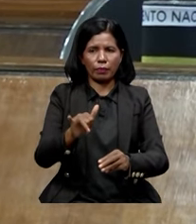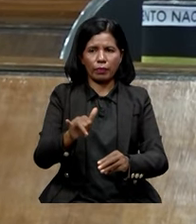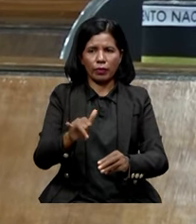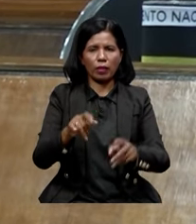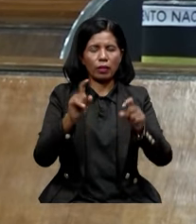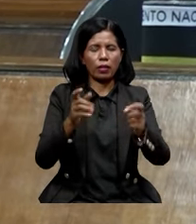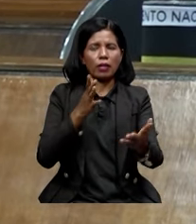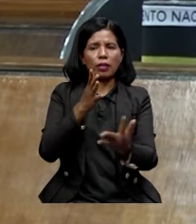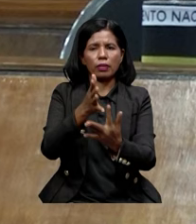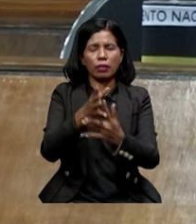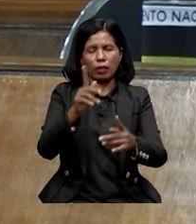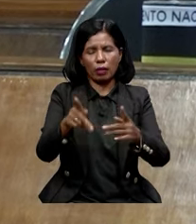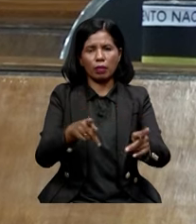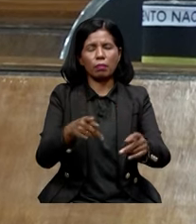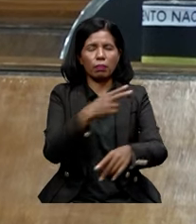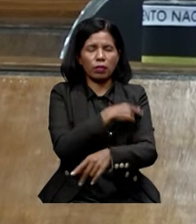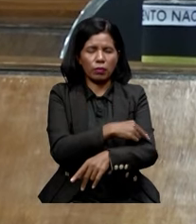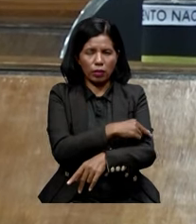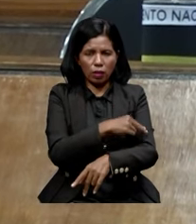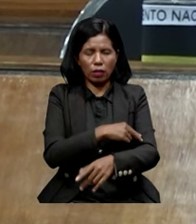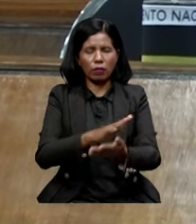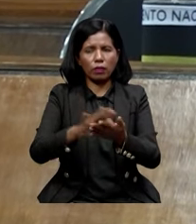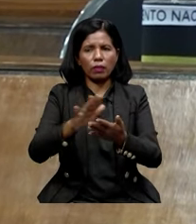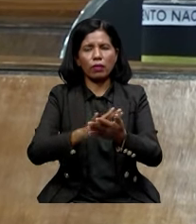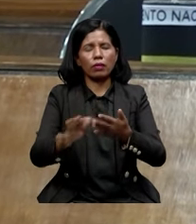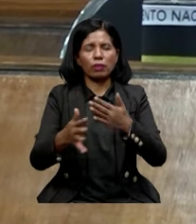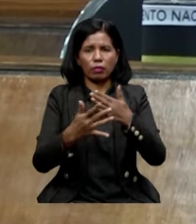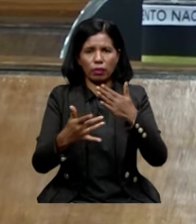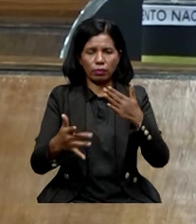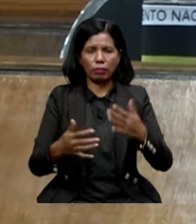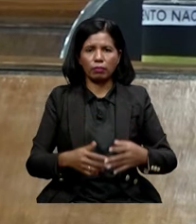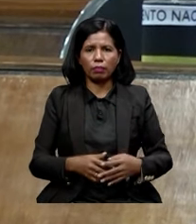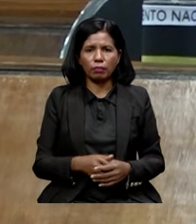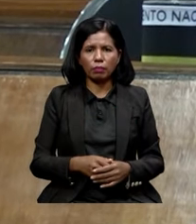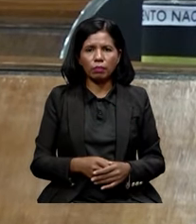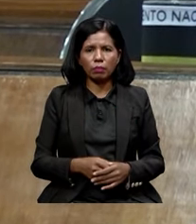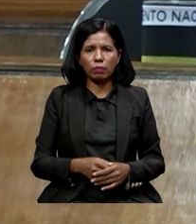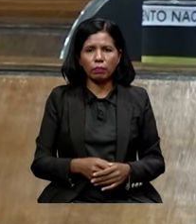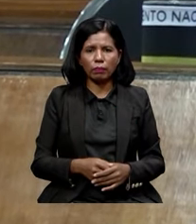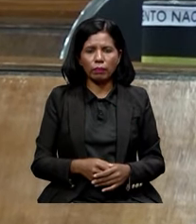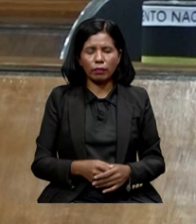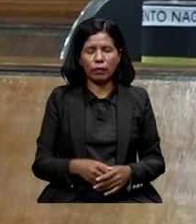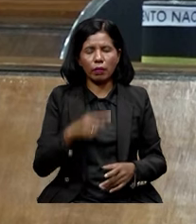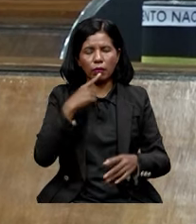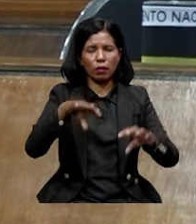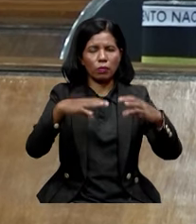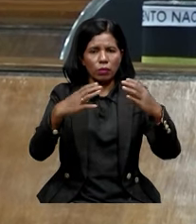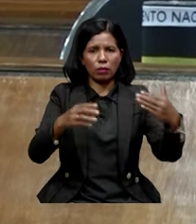tenki asesu ba facilidade Saudi anesang fasra ami sim via ba komisan